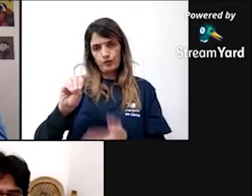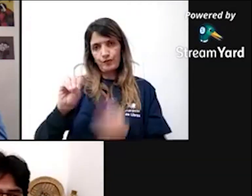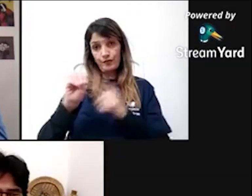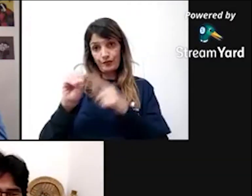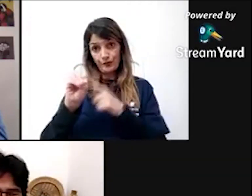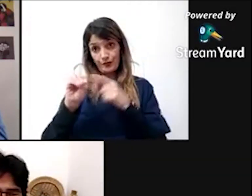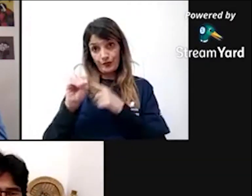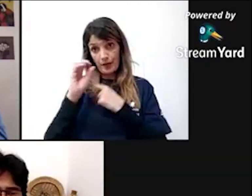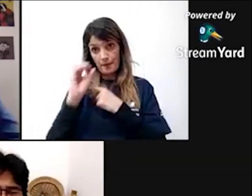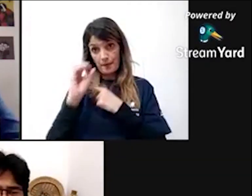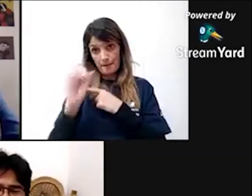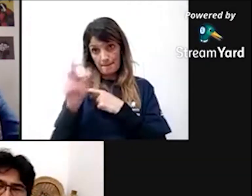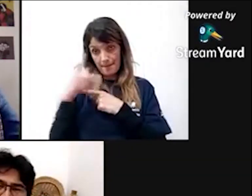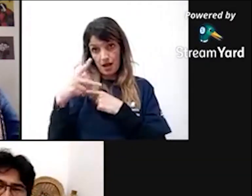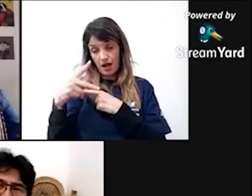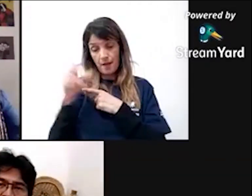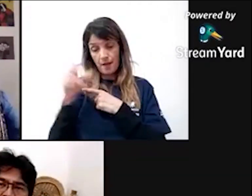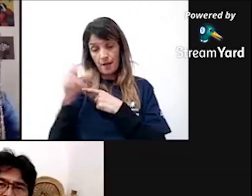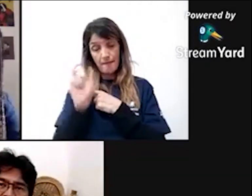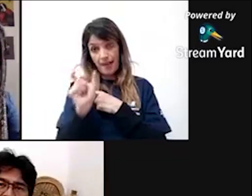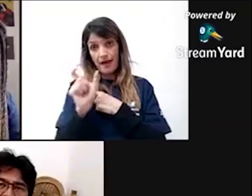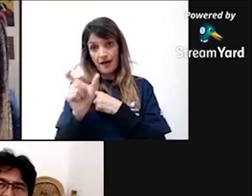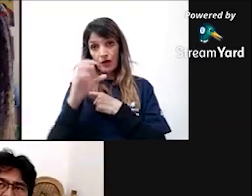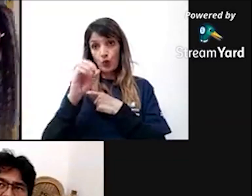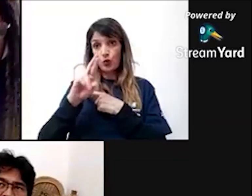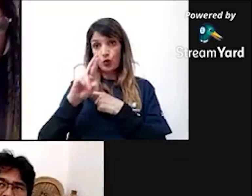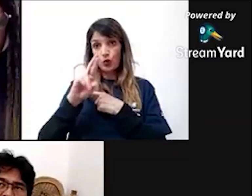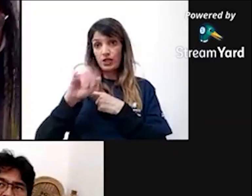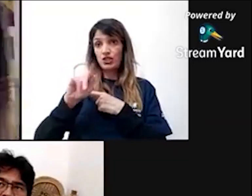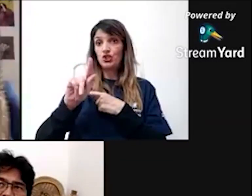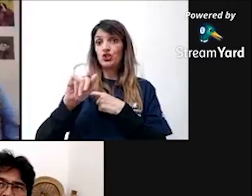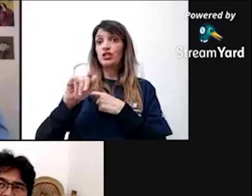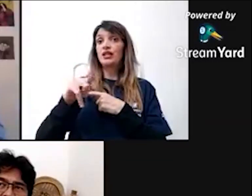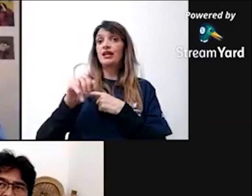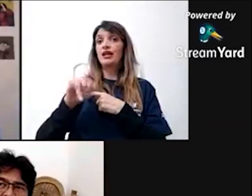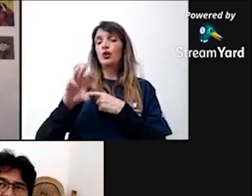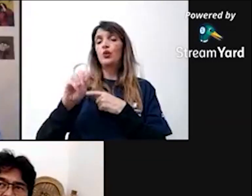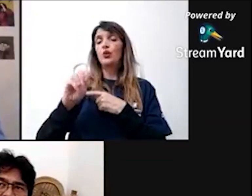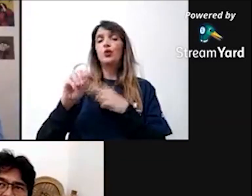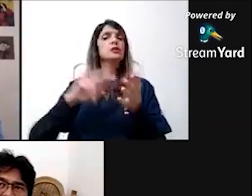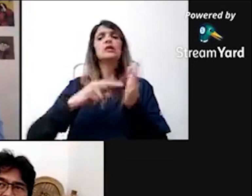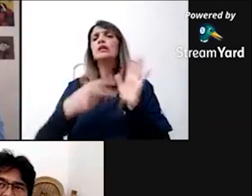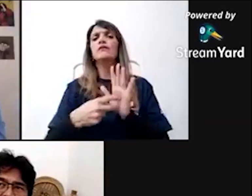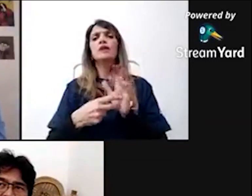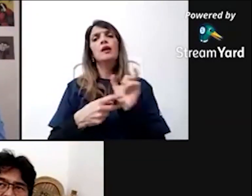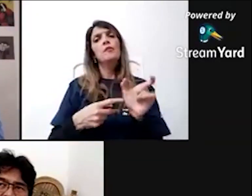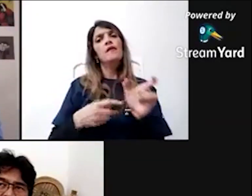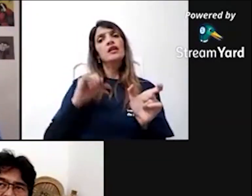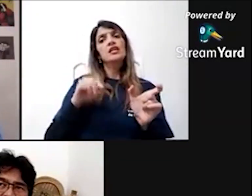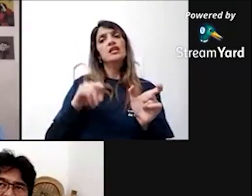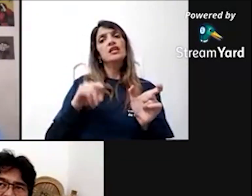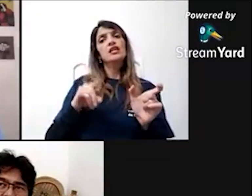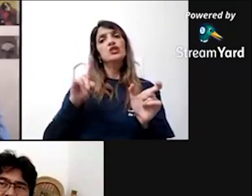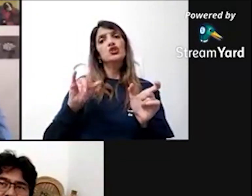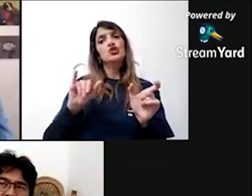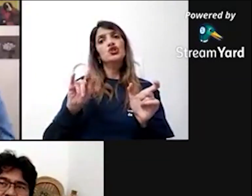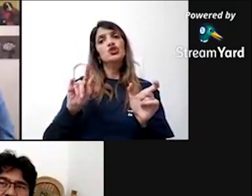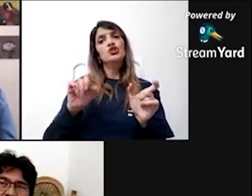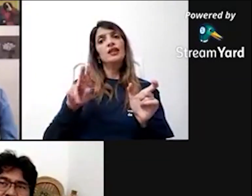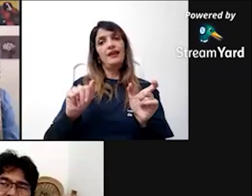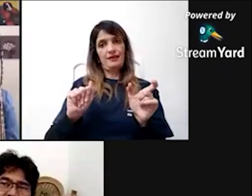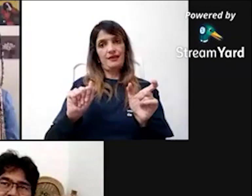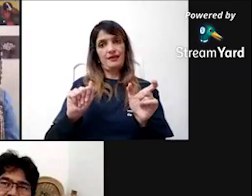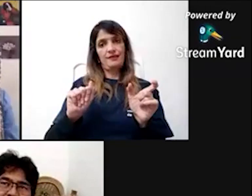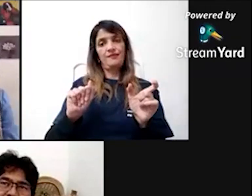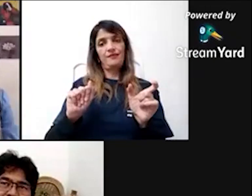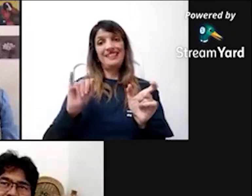Originário é a mesma palavra, é o mesmo significado da palavra indígena. A palavra